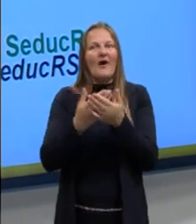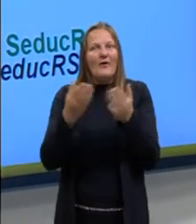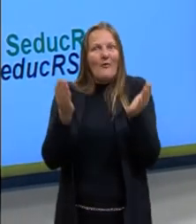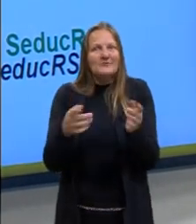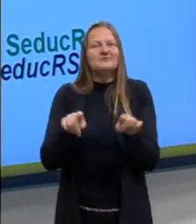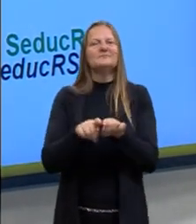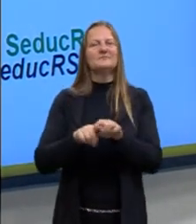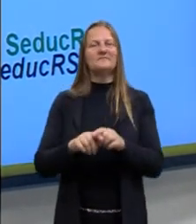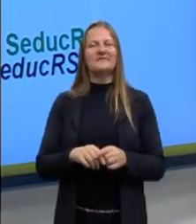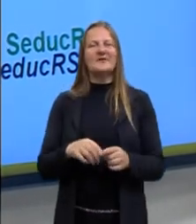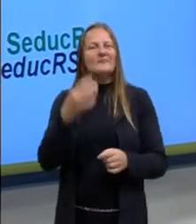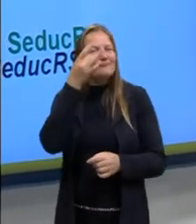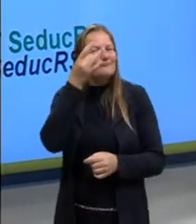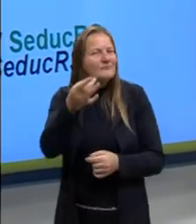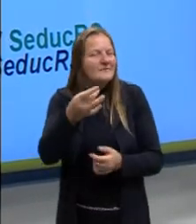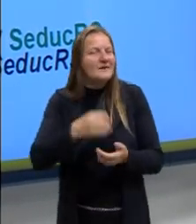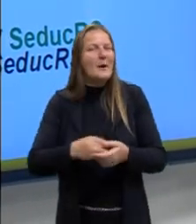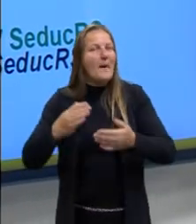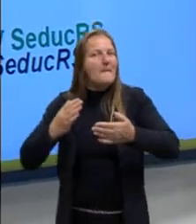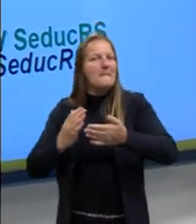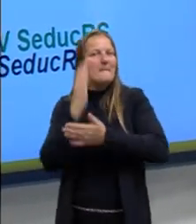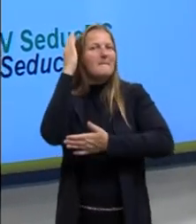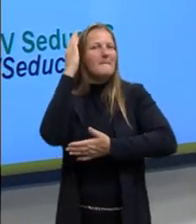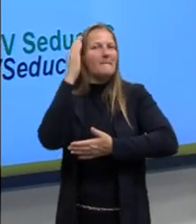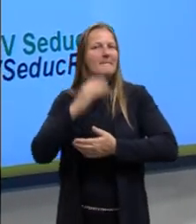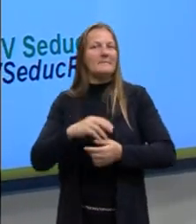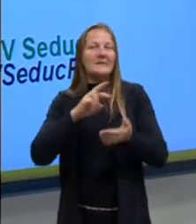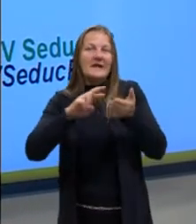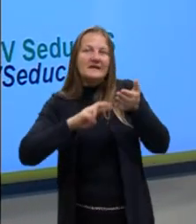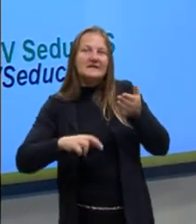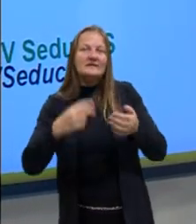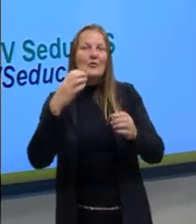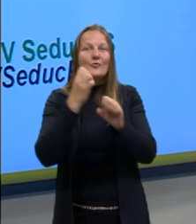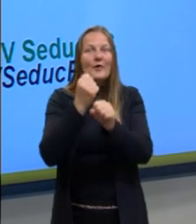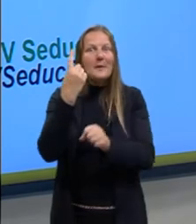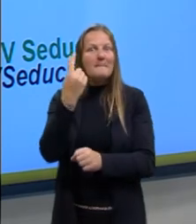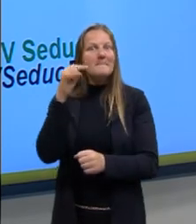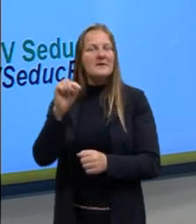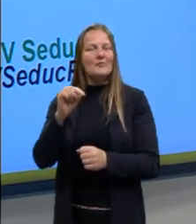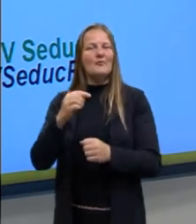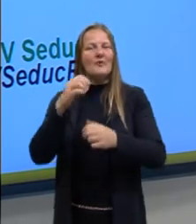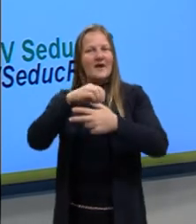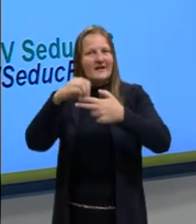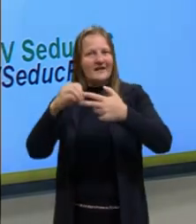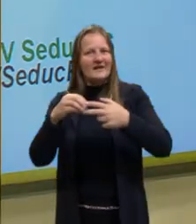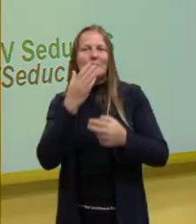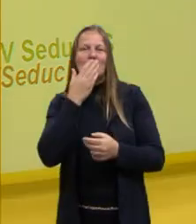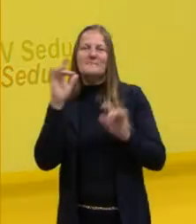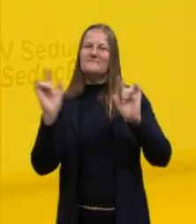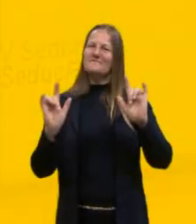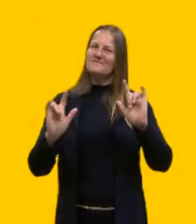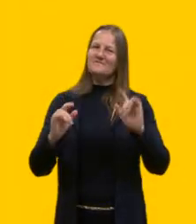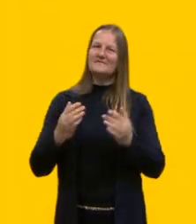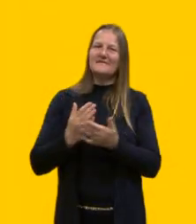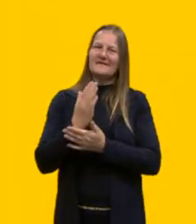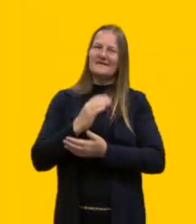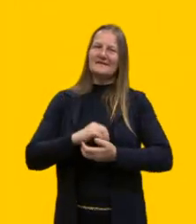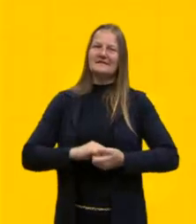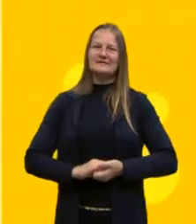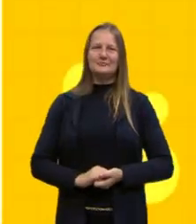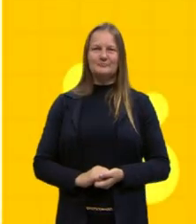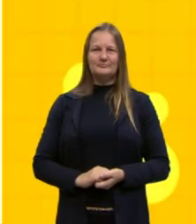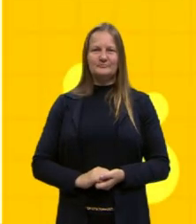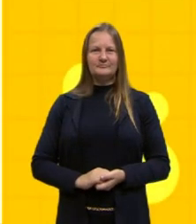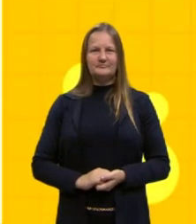hoje então fica ligado e partiu passar redação nota mil nesse Enem tchau tchau até a próxima